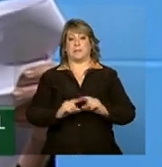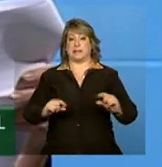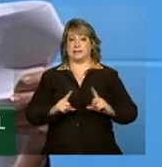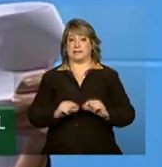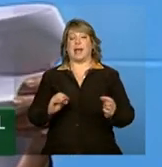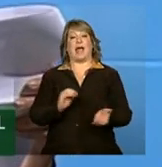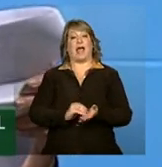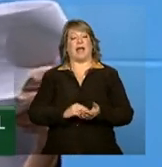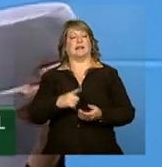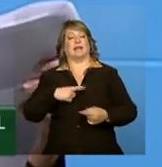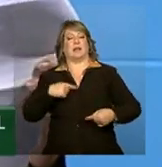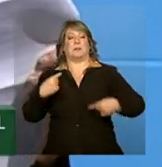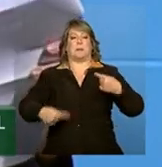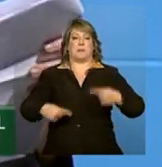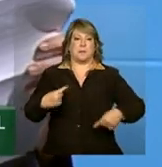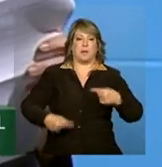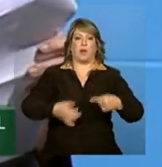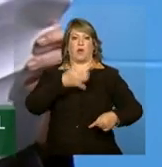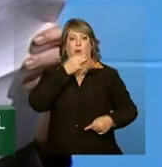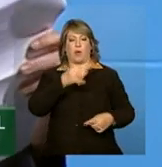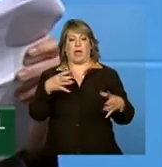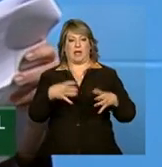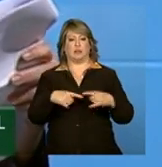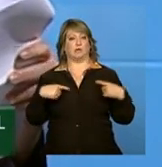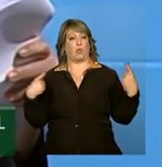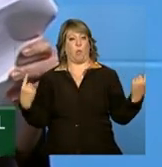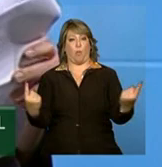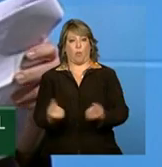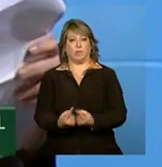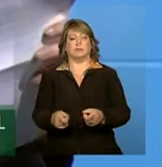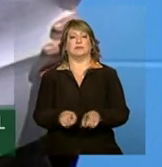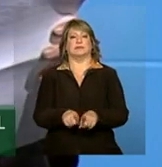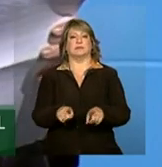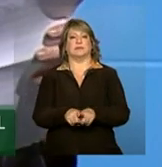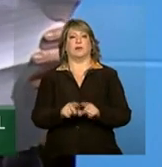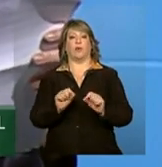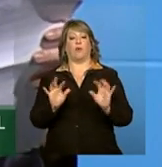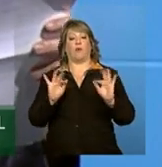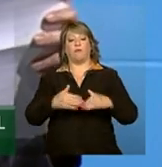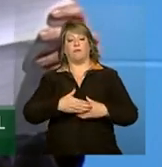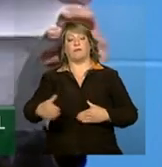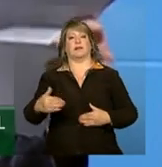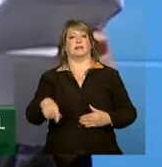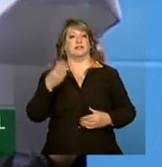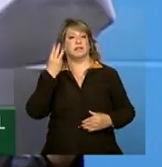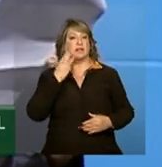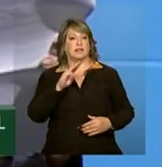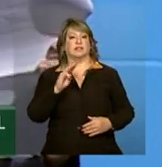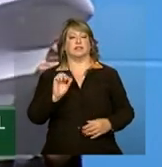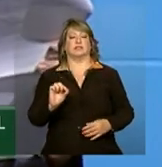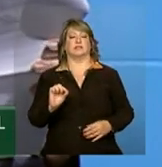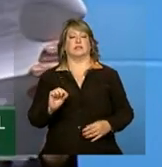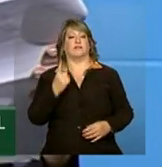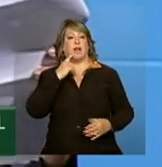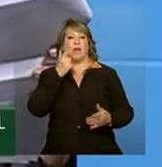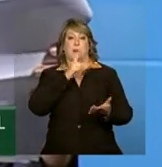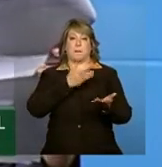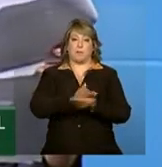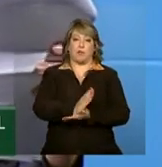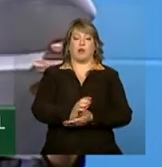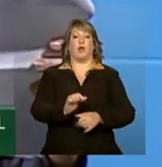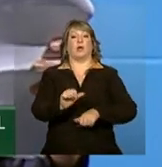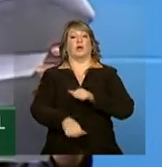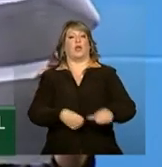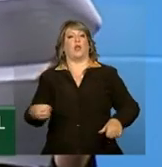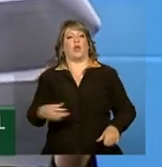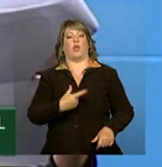está sendo discutida entre as partes e que será, no final dos nossos trabalhos, aprovada, renovando os